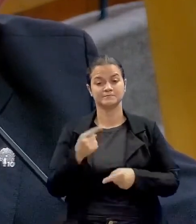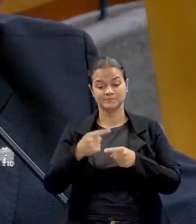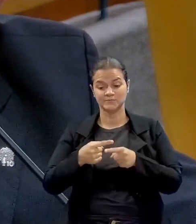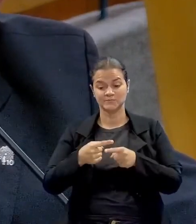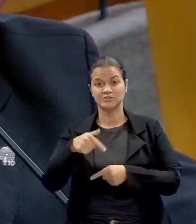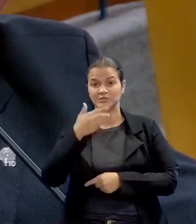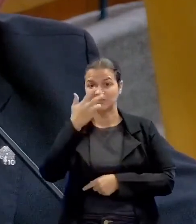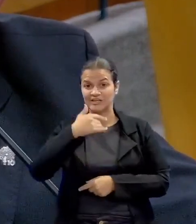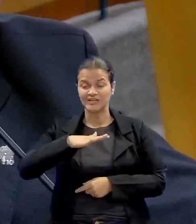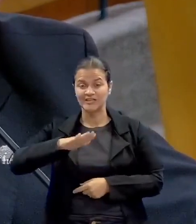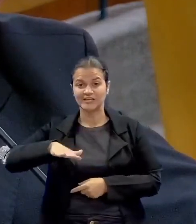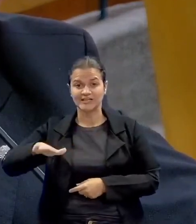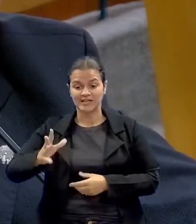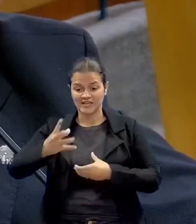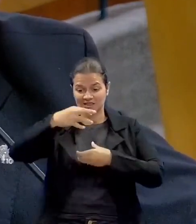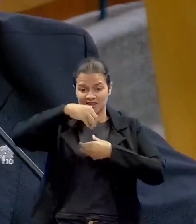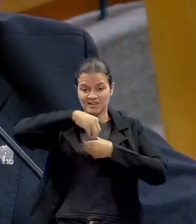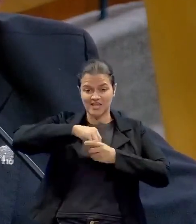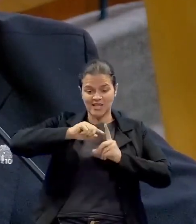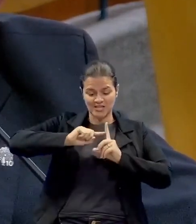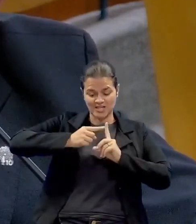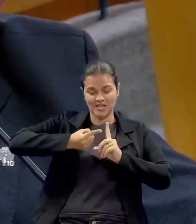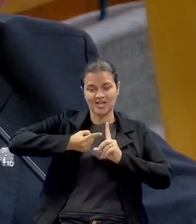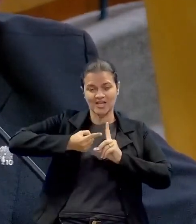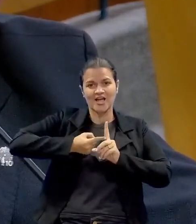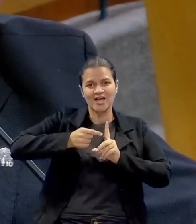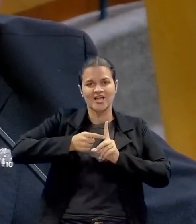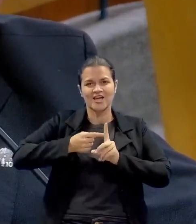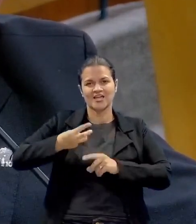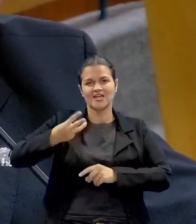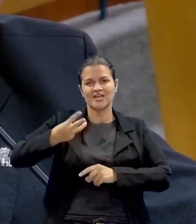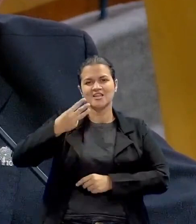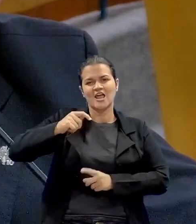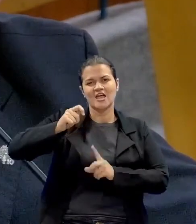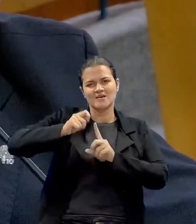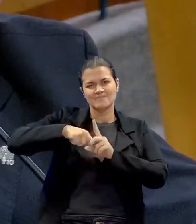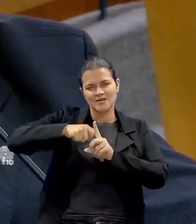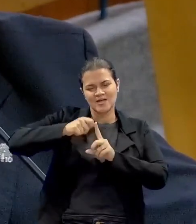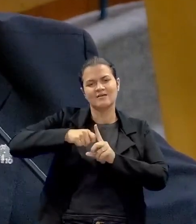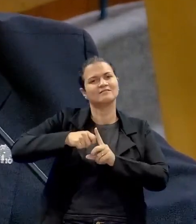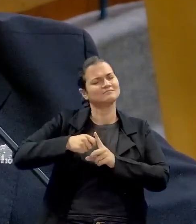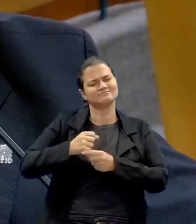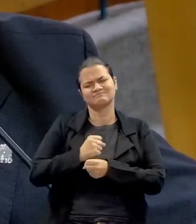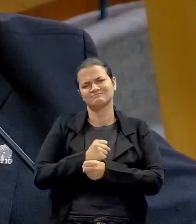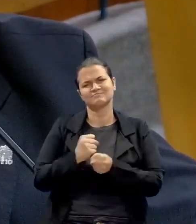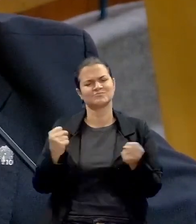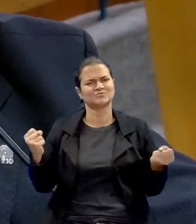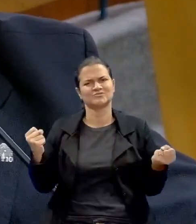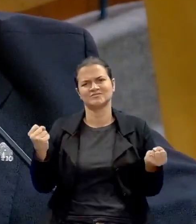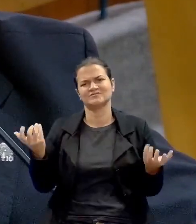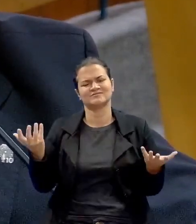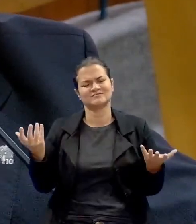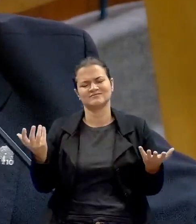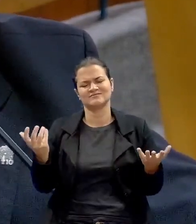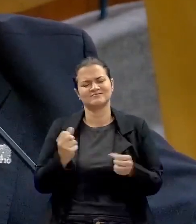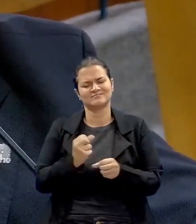criança no ventre de uma mãe com 3 meses de idade é impossível,